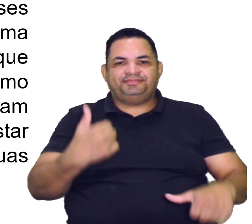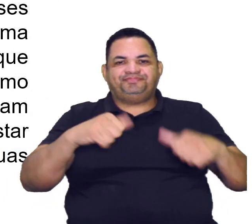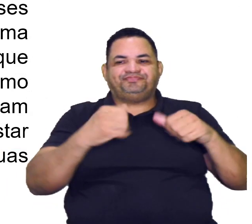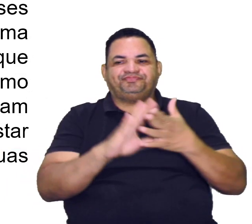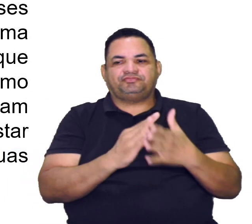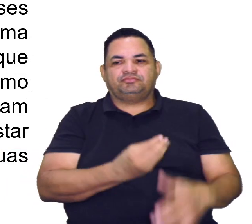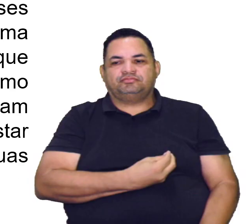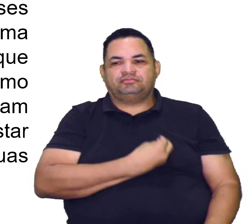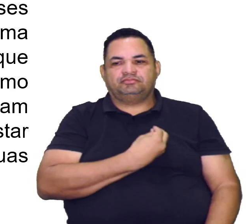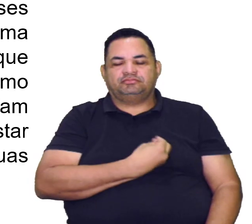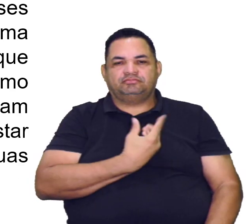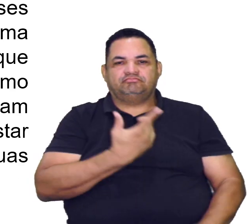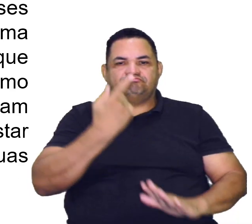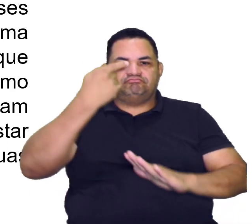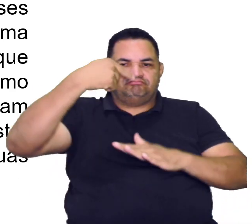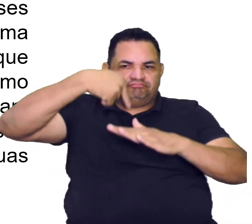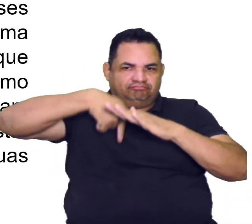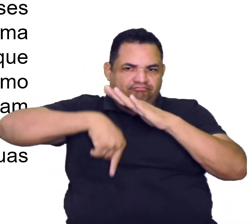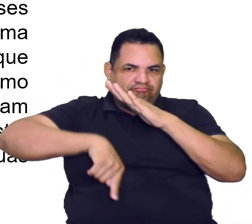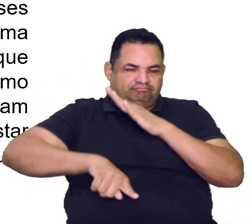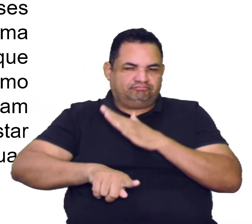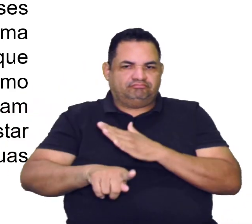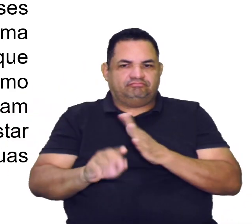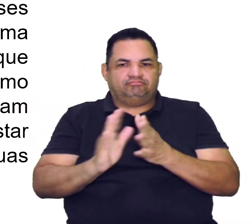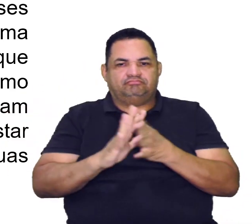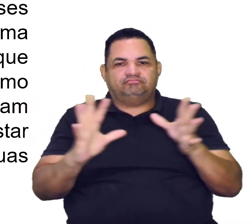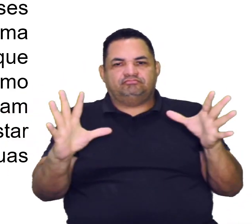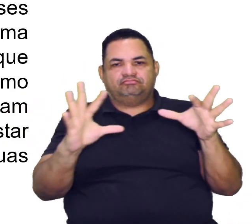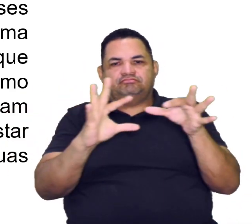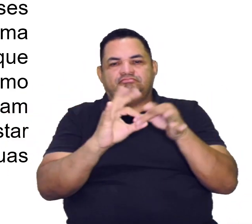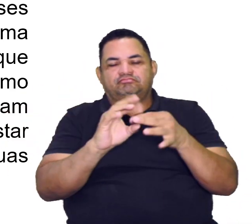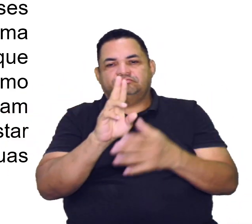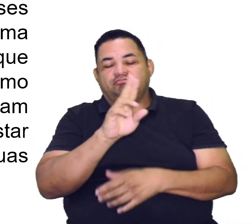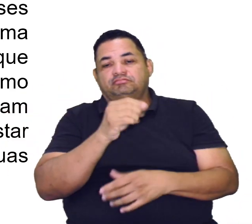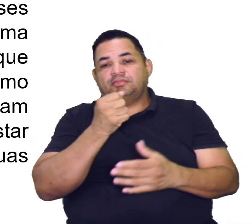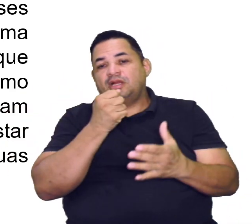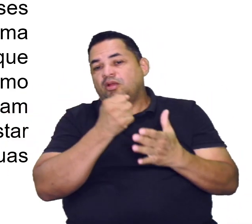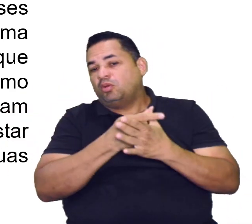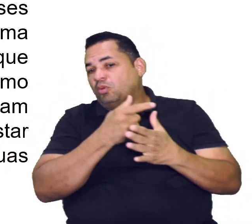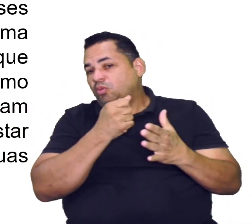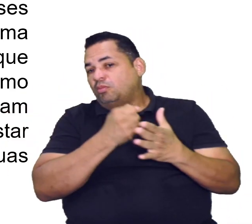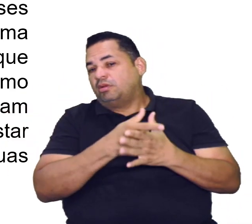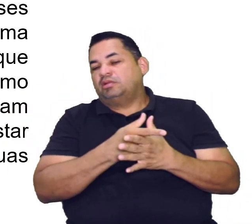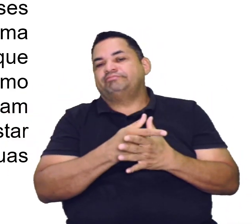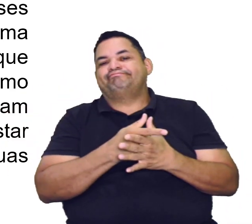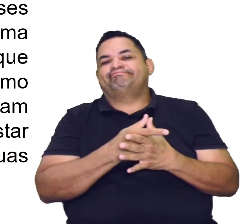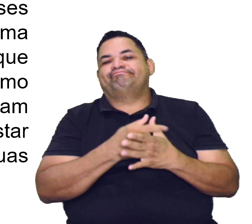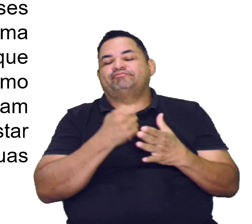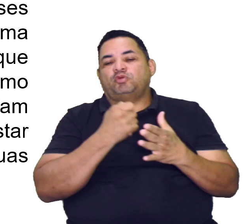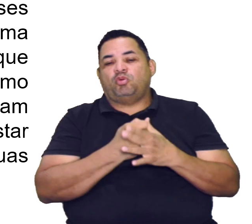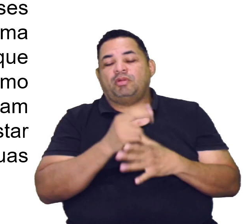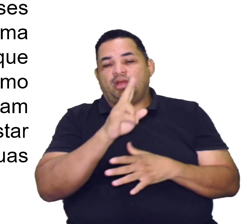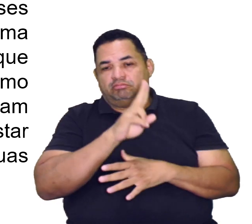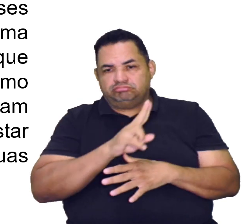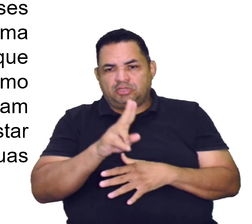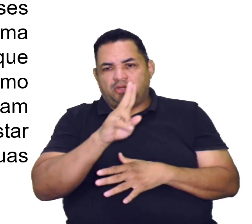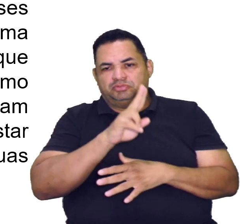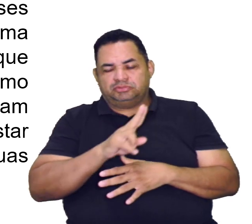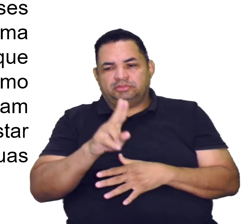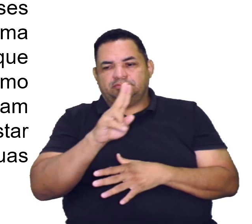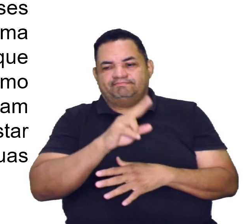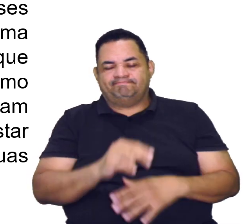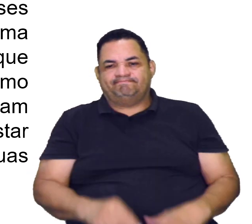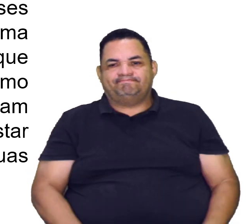está profundamente interligada ao que, prof? Olha aí, coloca no seu mapa